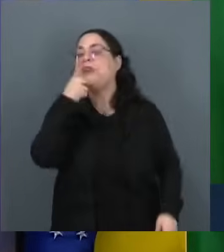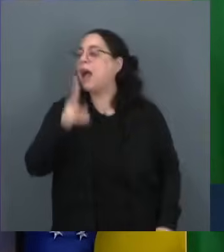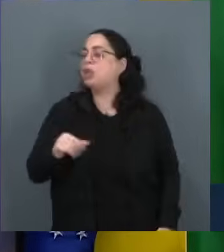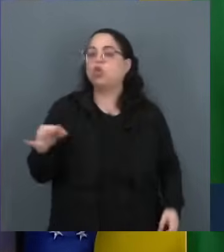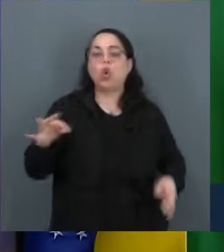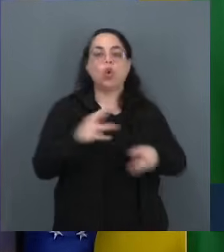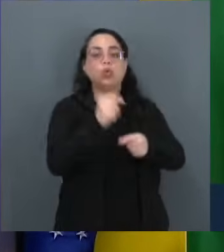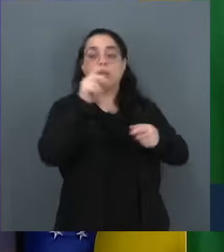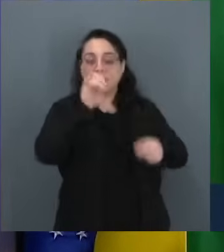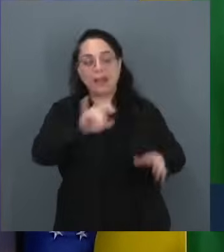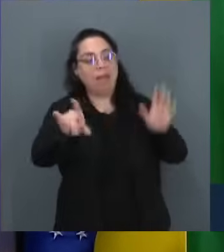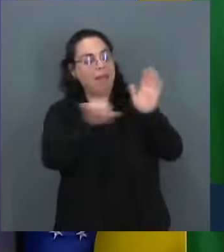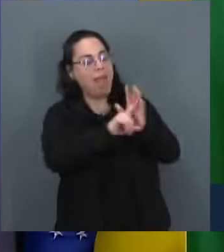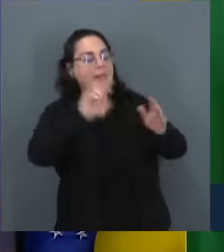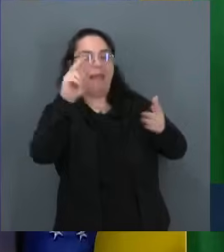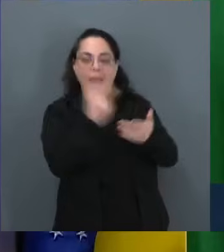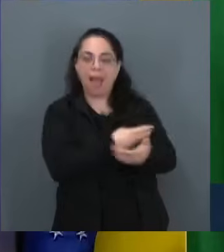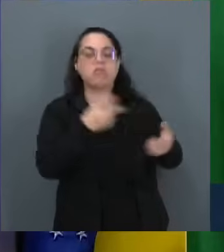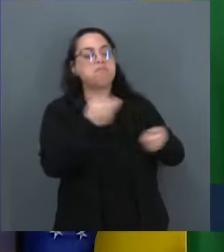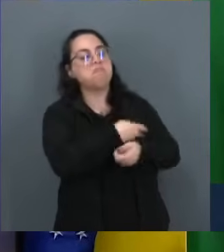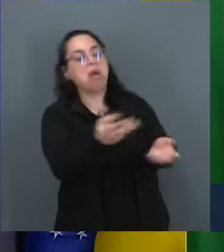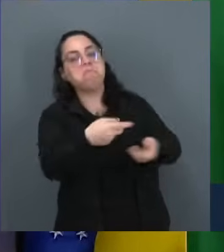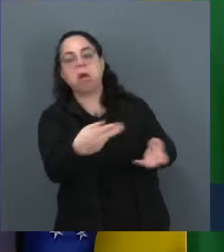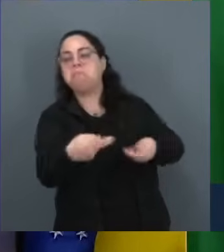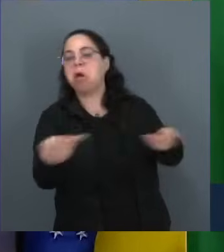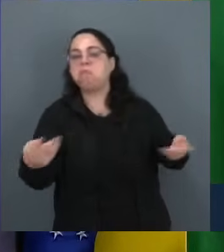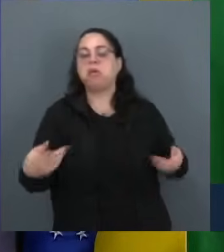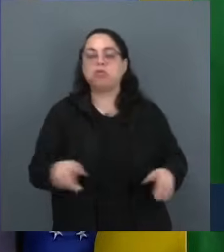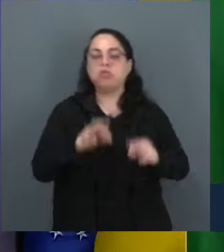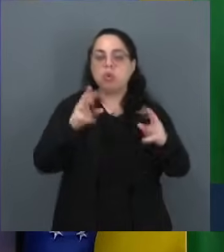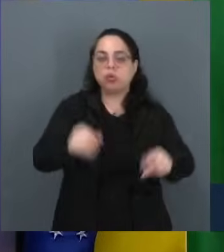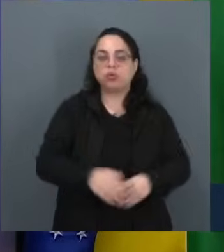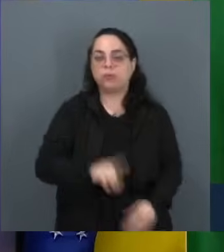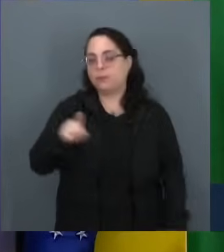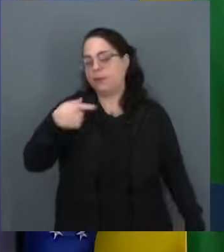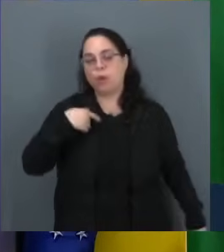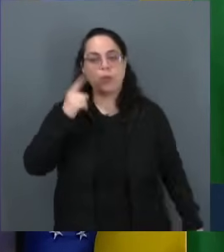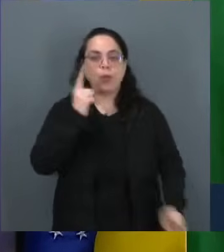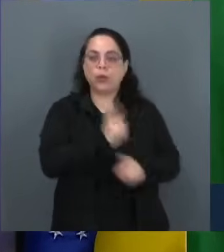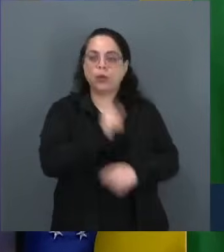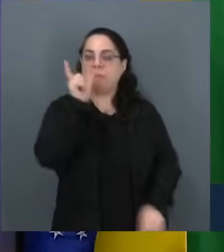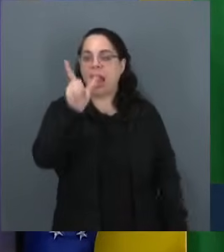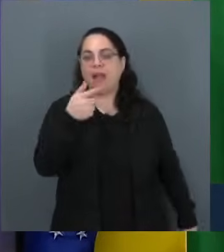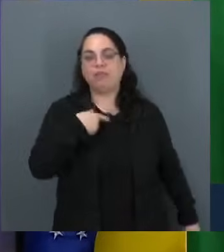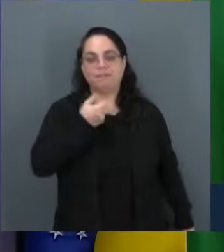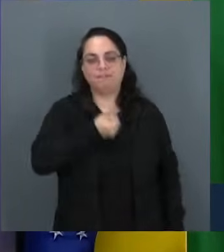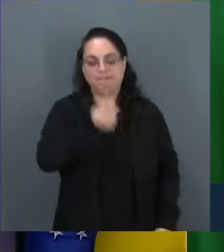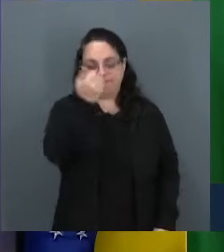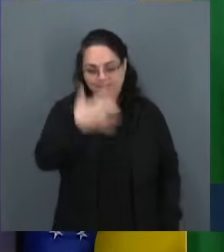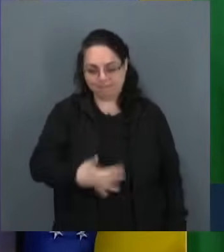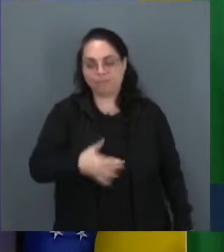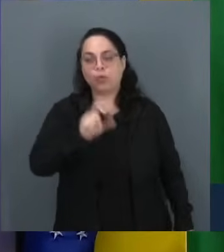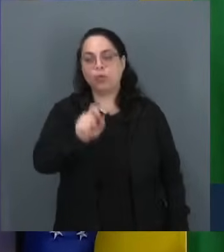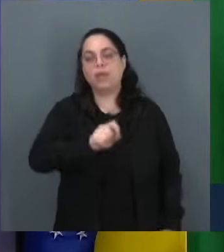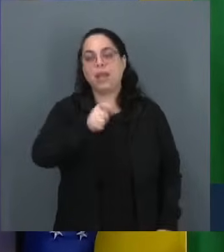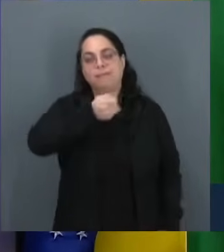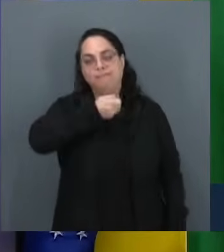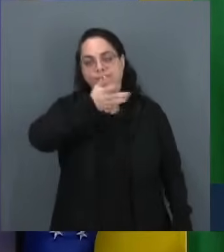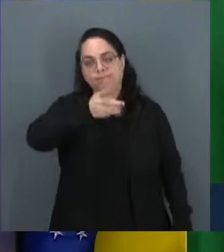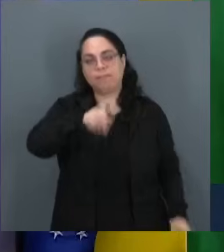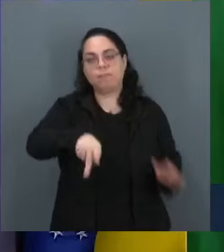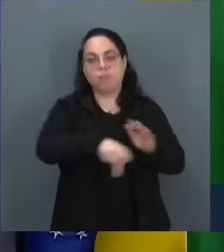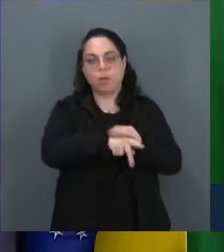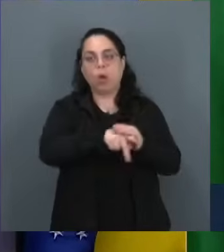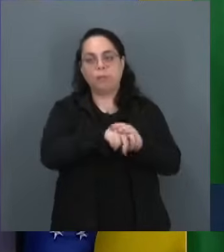com irregularidades. Eu não encontro adjetivo possível para expressar a inevitável indignação